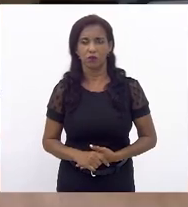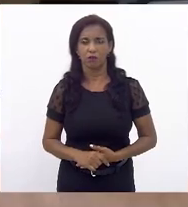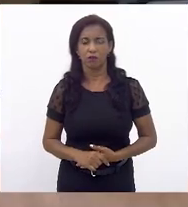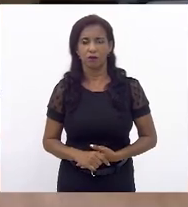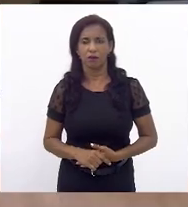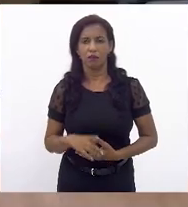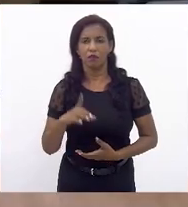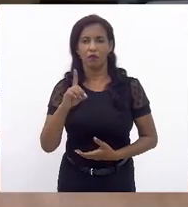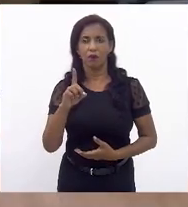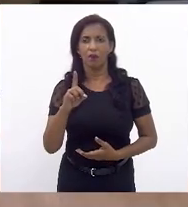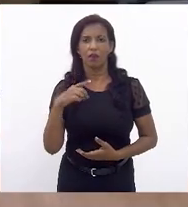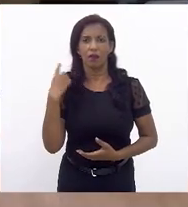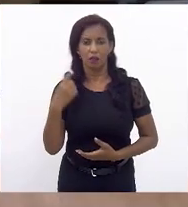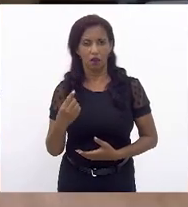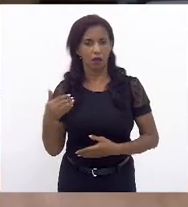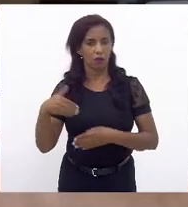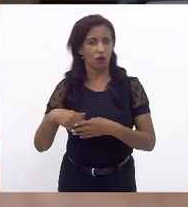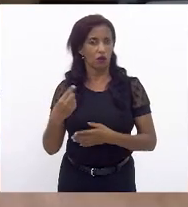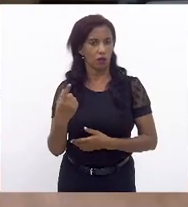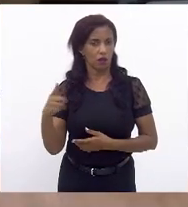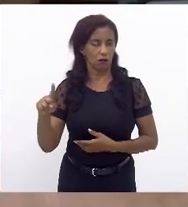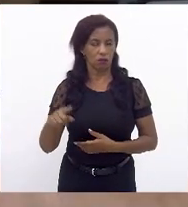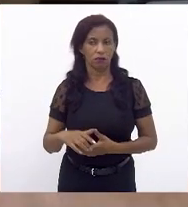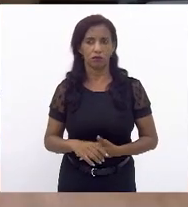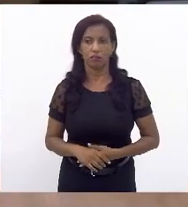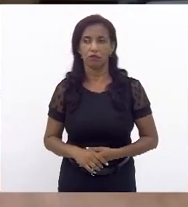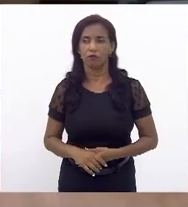Deputado Dani Monteiro, sim. Vota não.